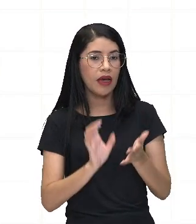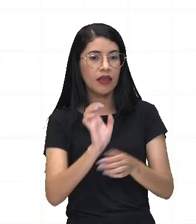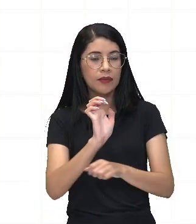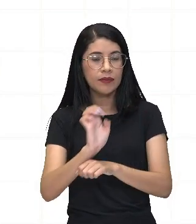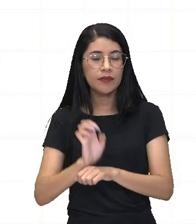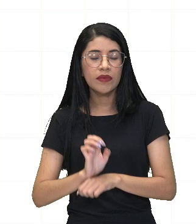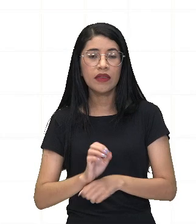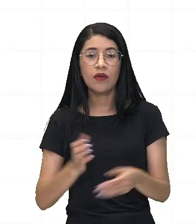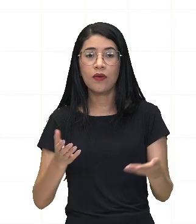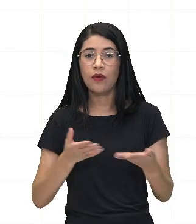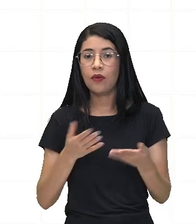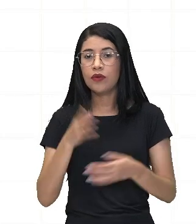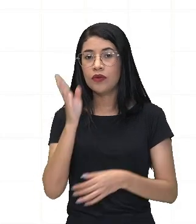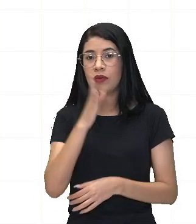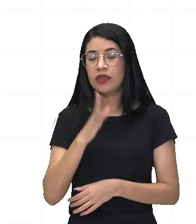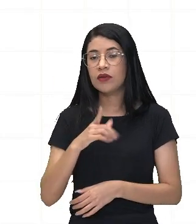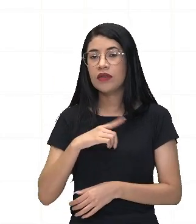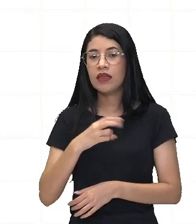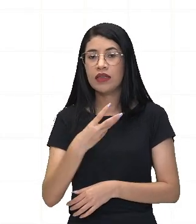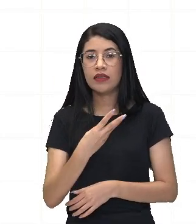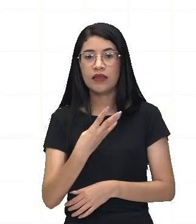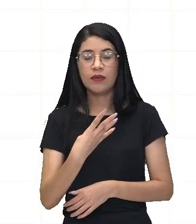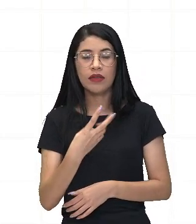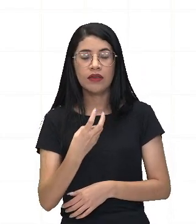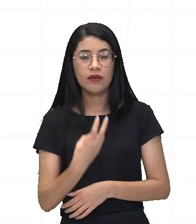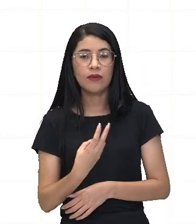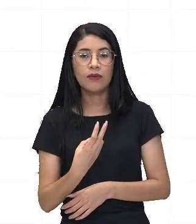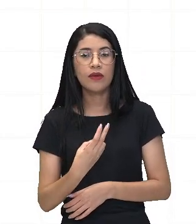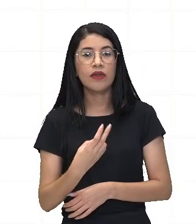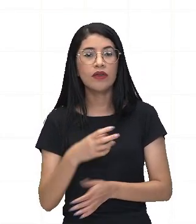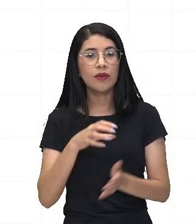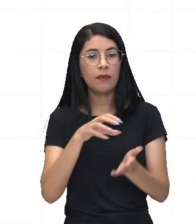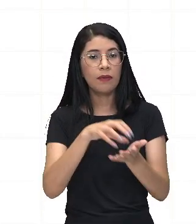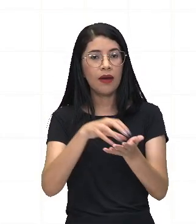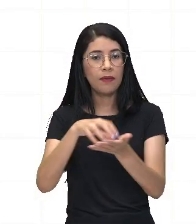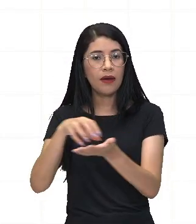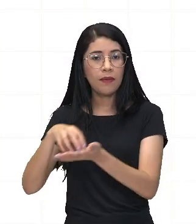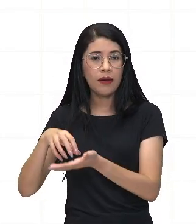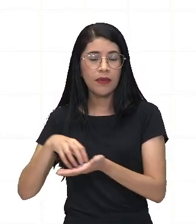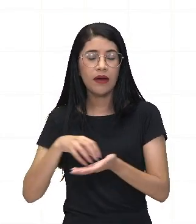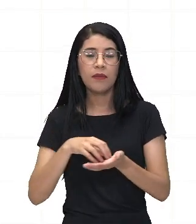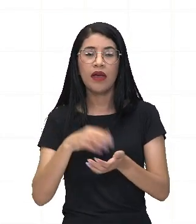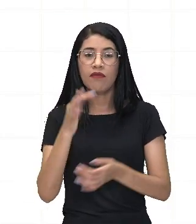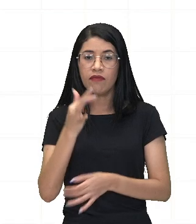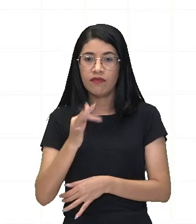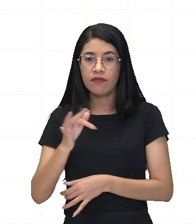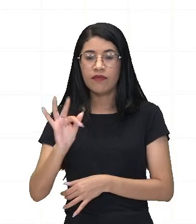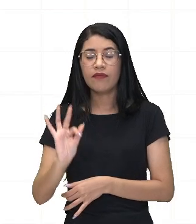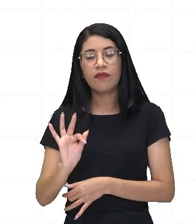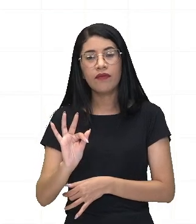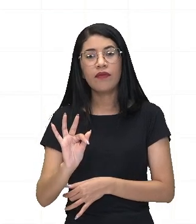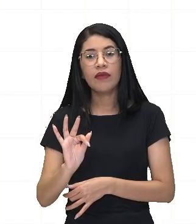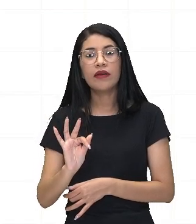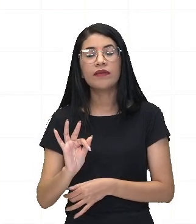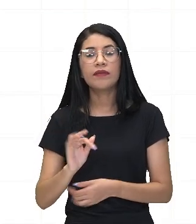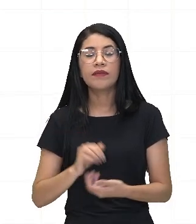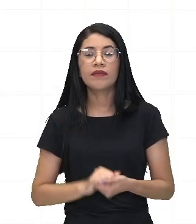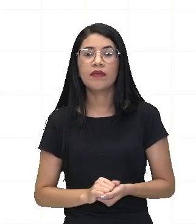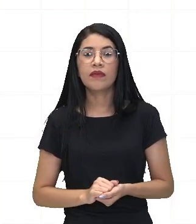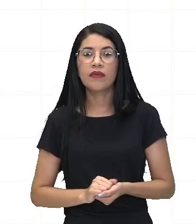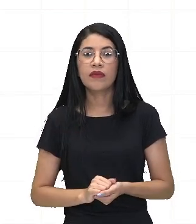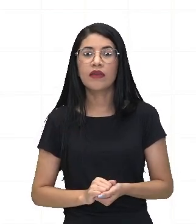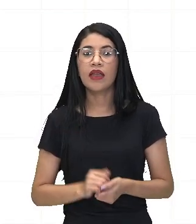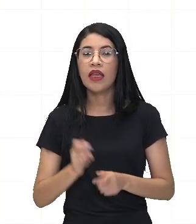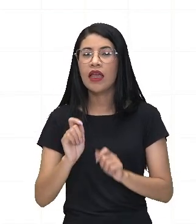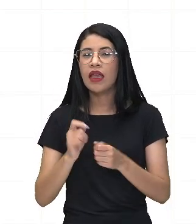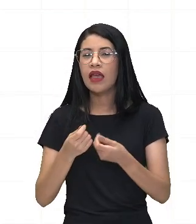no Brasil, nós temos 342 unidades de conservação federais, né? Ali